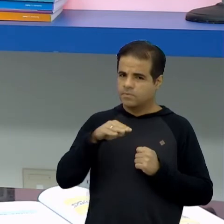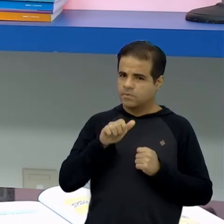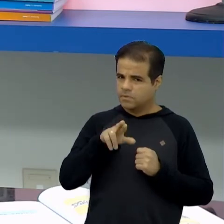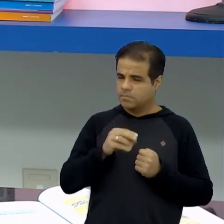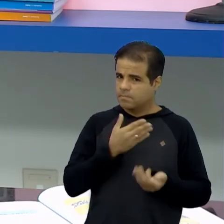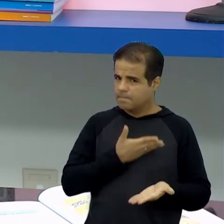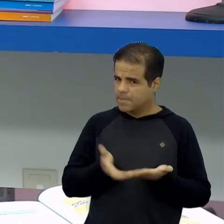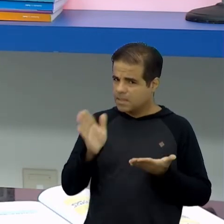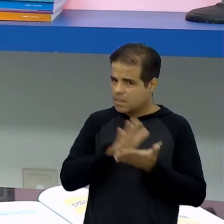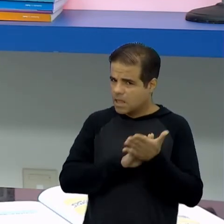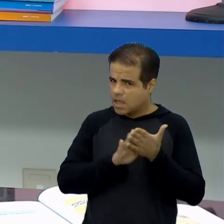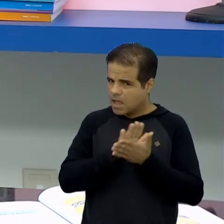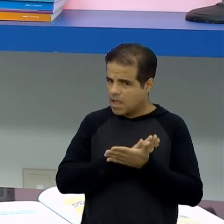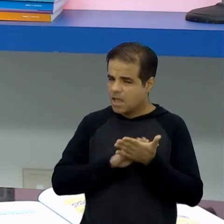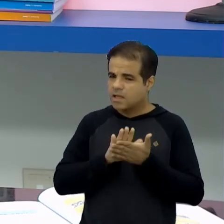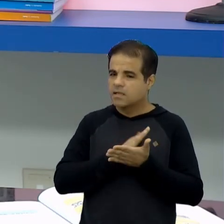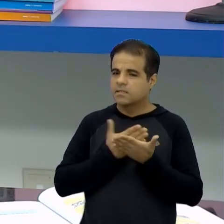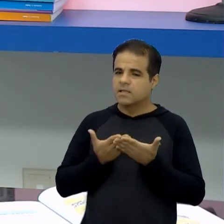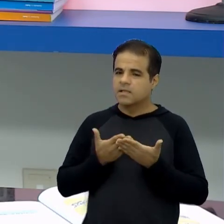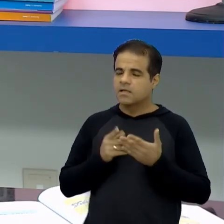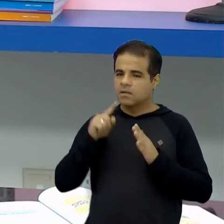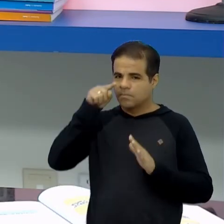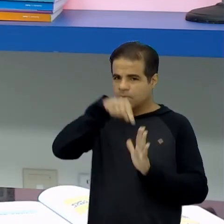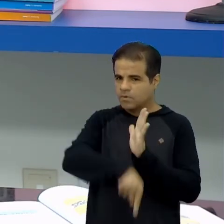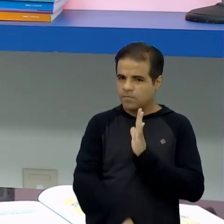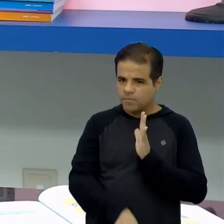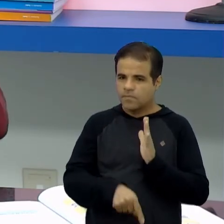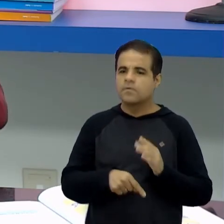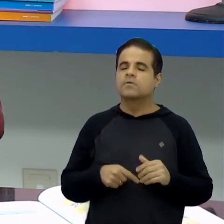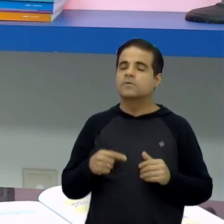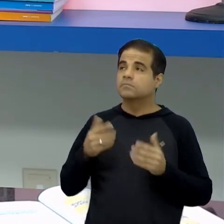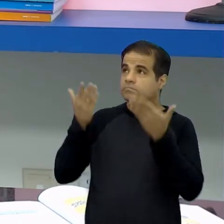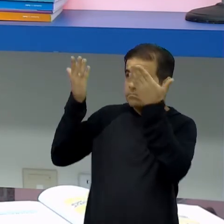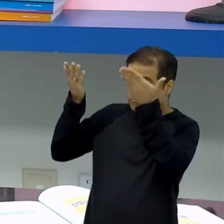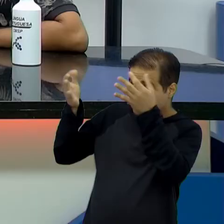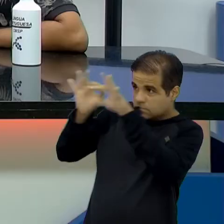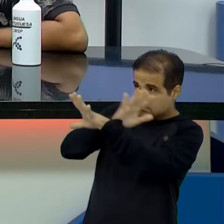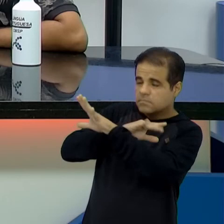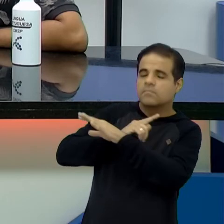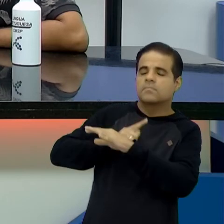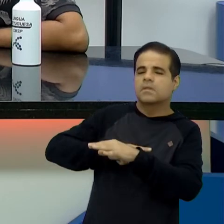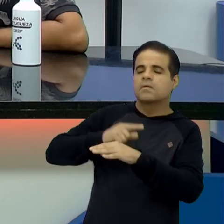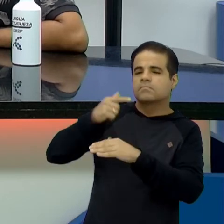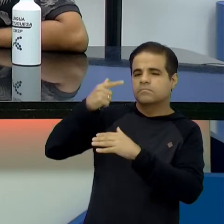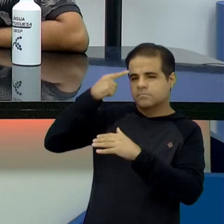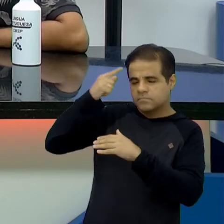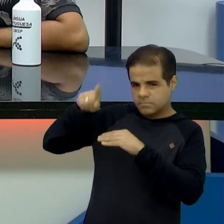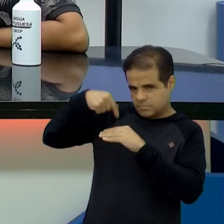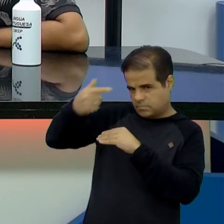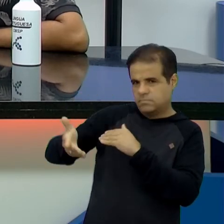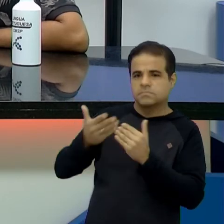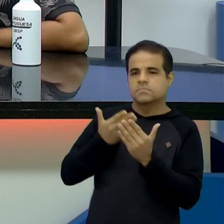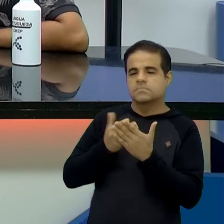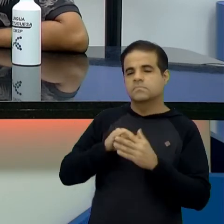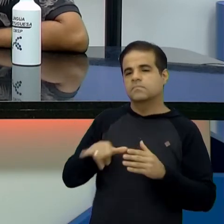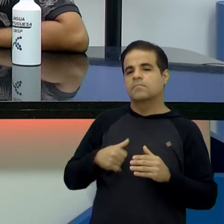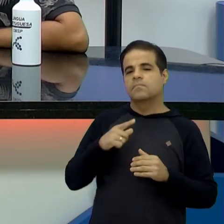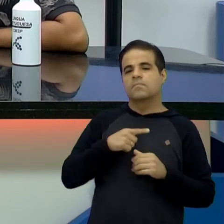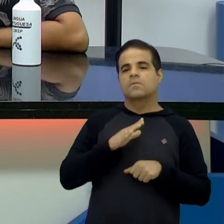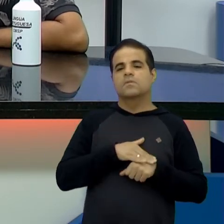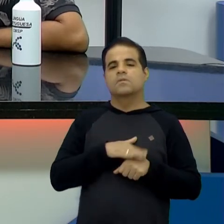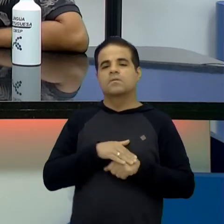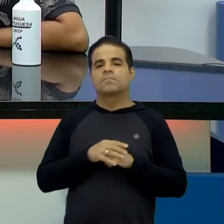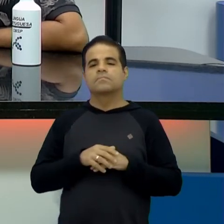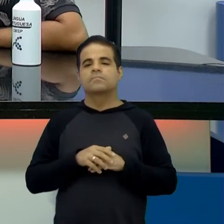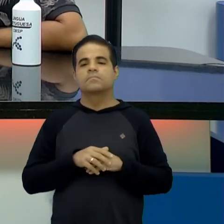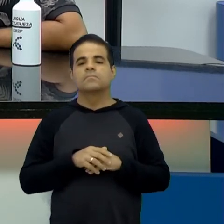perder nenhuma aula desse nosso aprofundamento, porque elas estão aí, ó. Vai ter muito encaixe nas minhas aulas, eu vou já aproveitar que temos um tempinho. Tem,